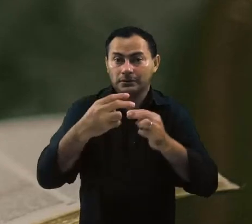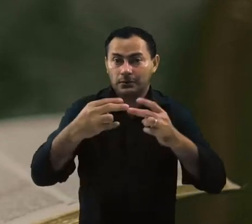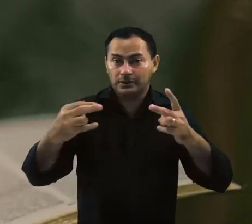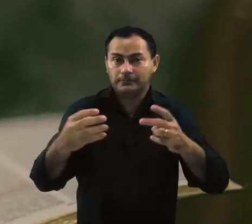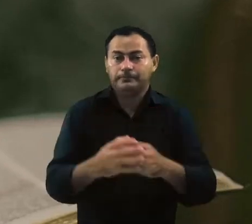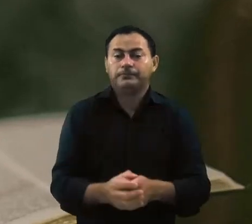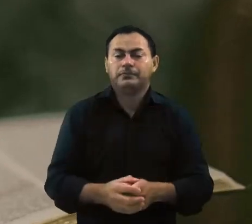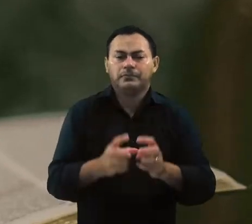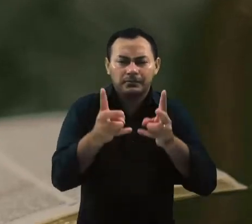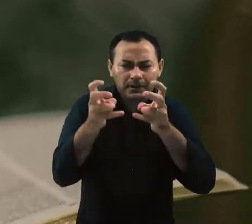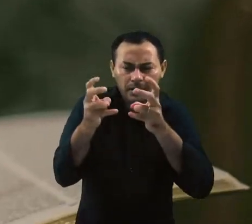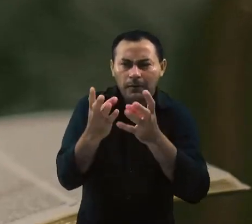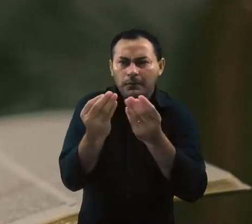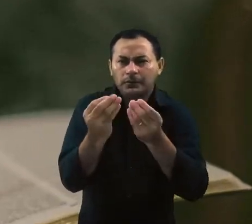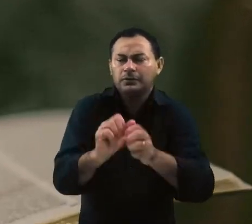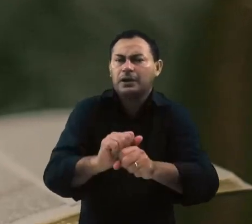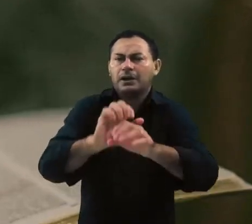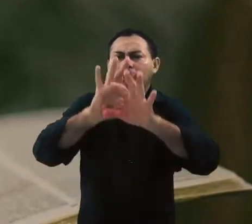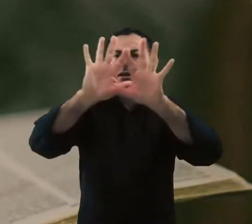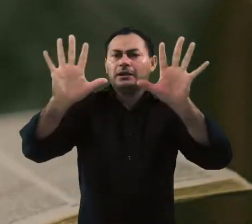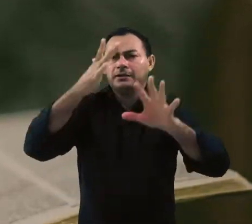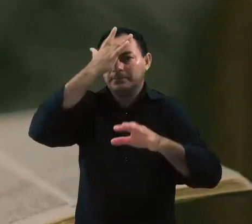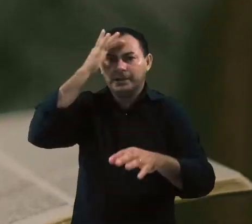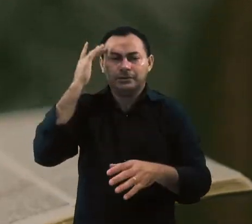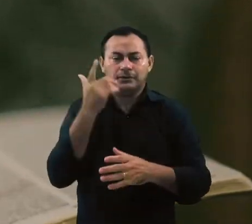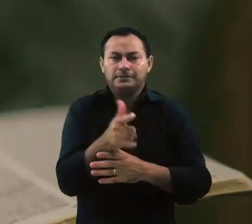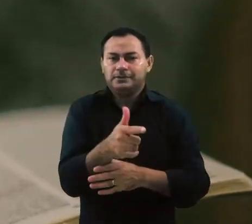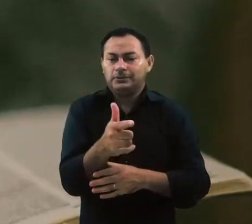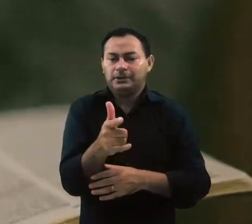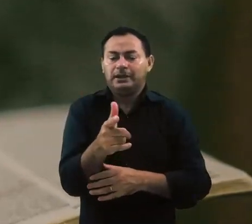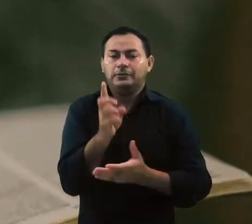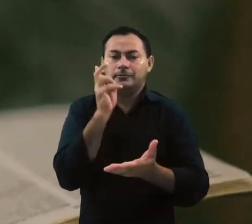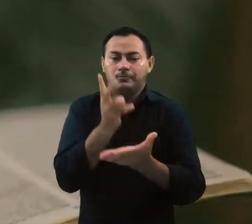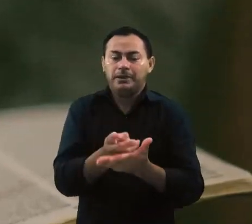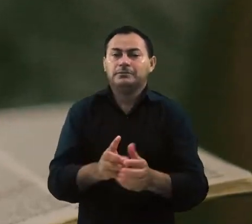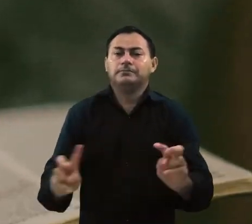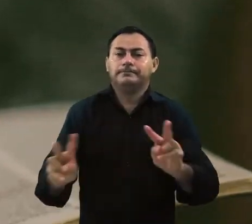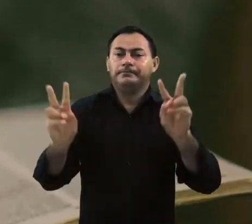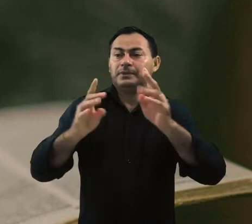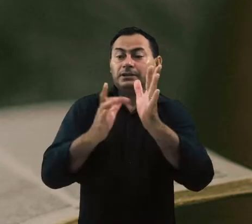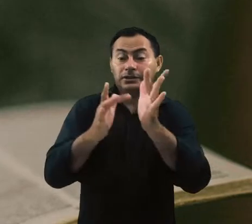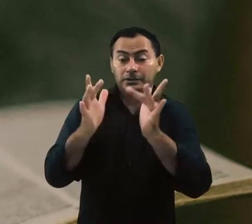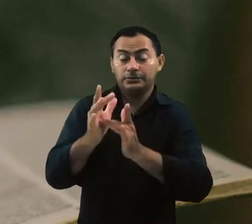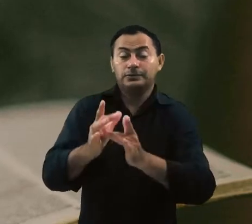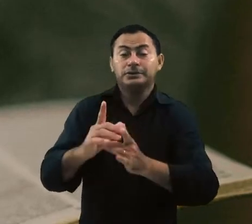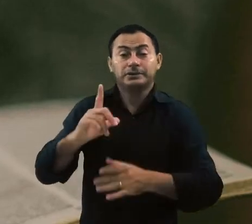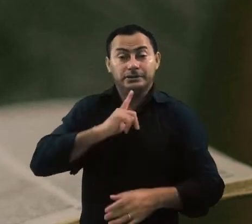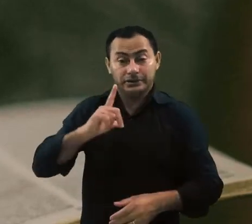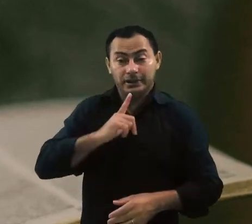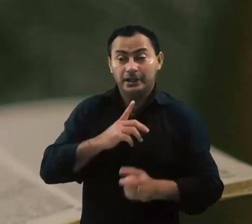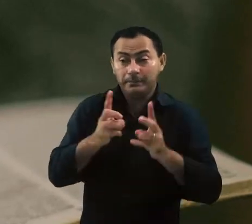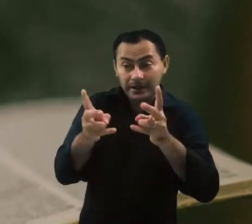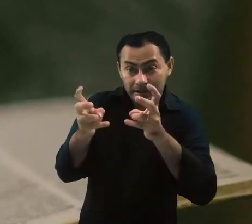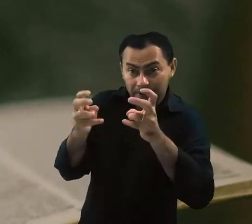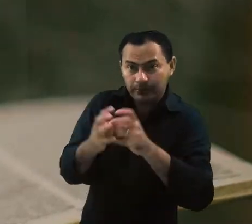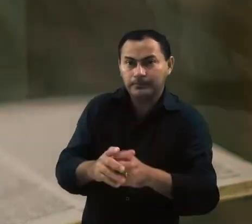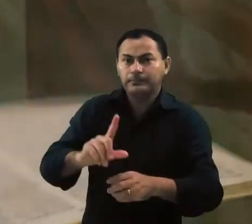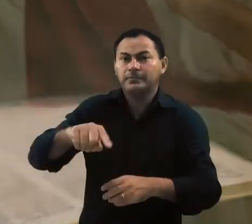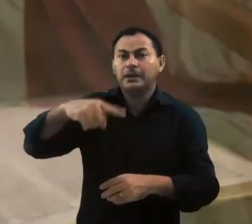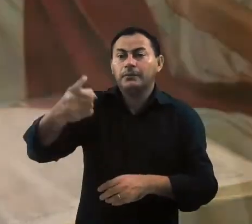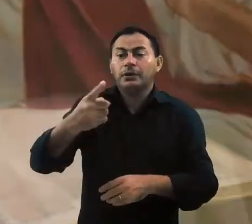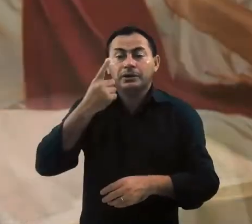identificamos duas coisas observamos muito claramente que as pessoas não têm os mesmos valores que Jesus